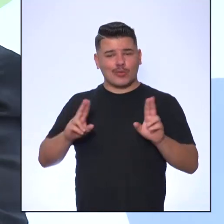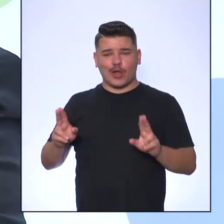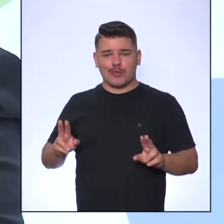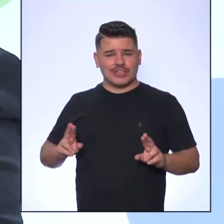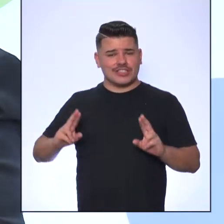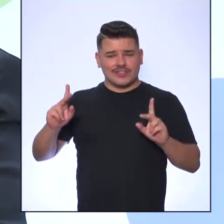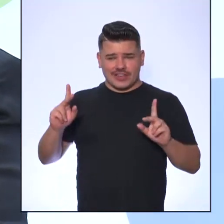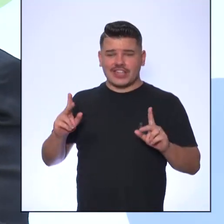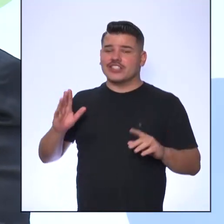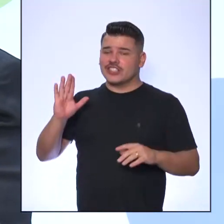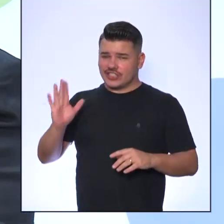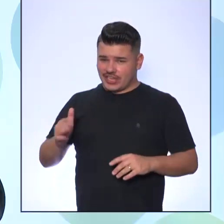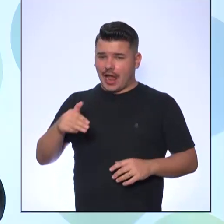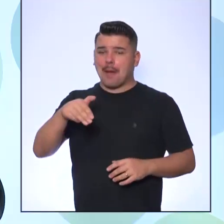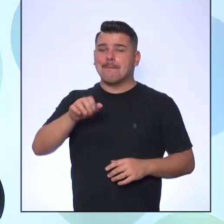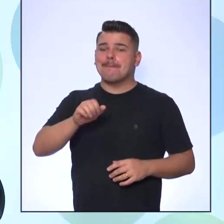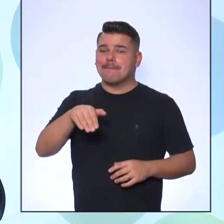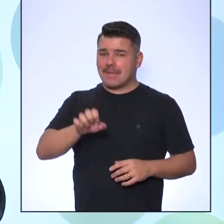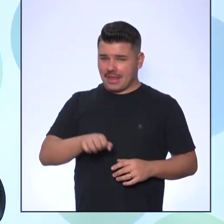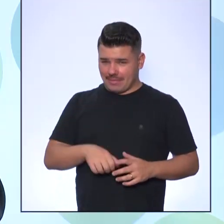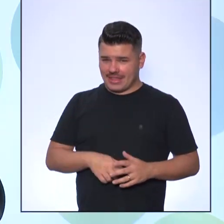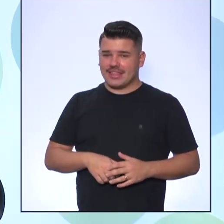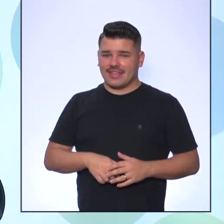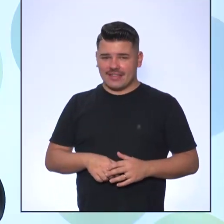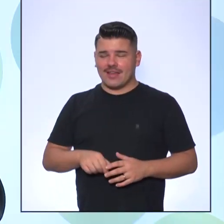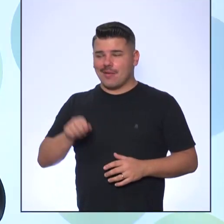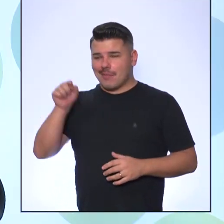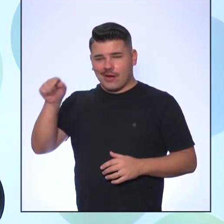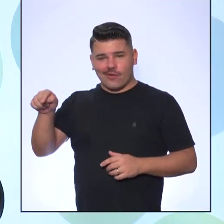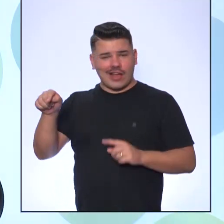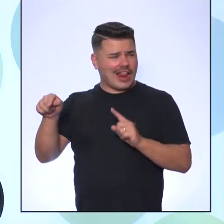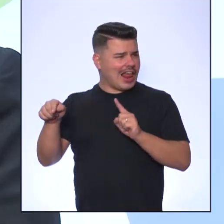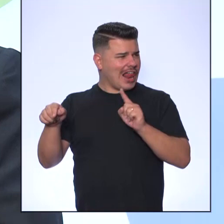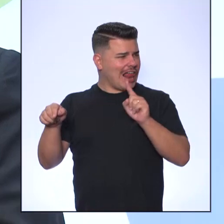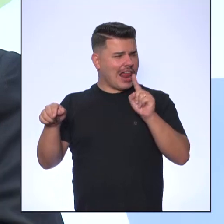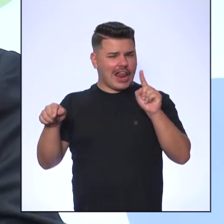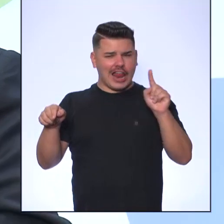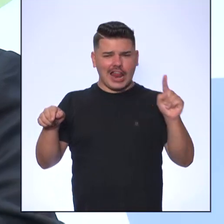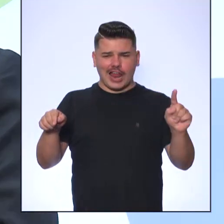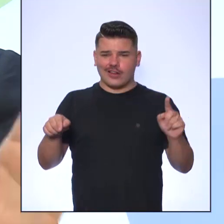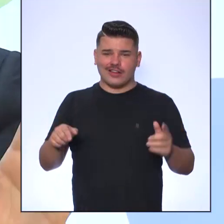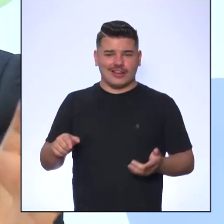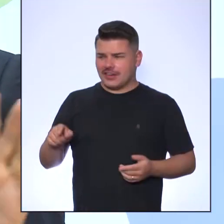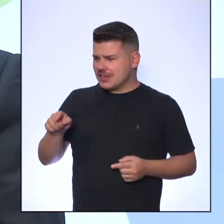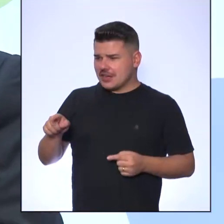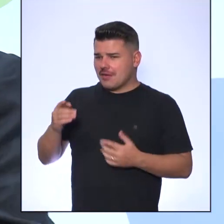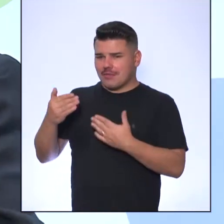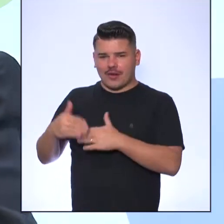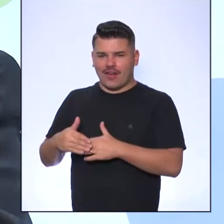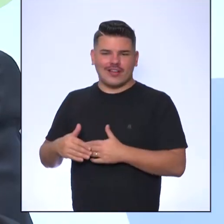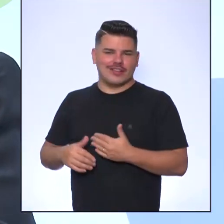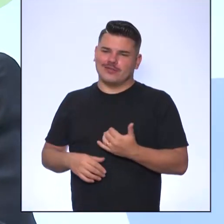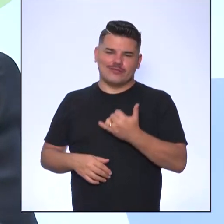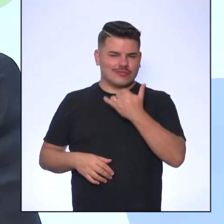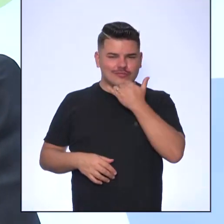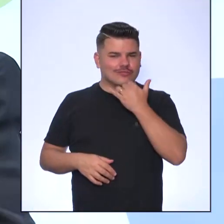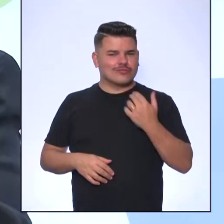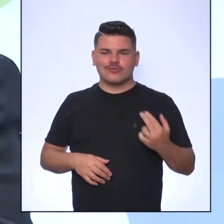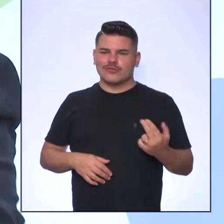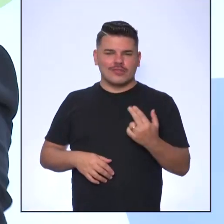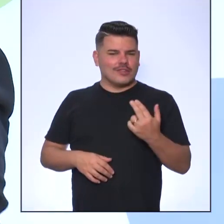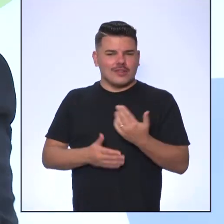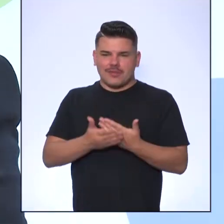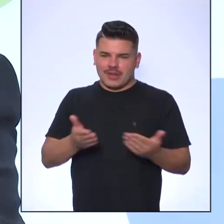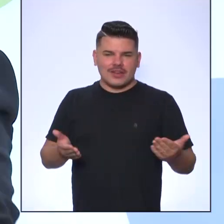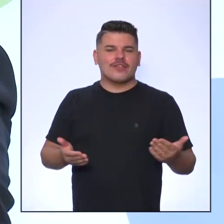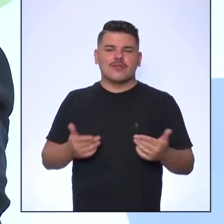a pessoa marcou num e aí quando foi ver era lá no outro, e aí, gente, não dá, vai ter